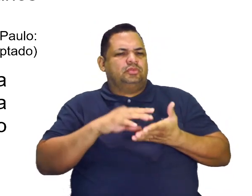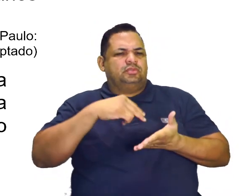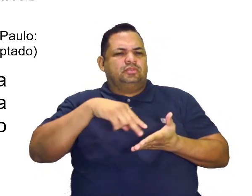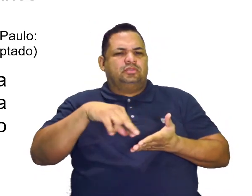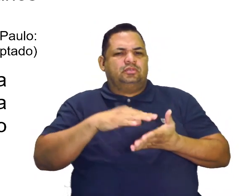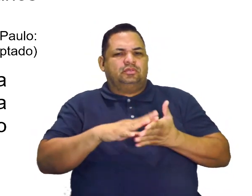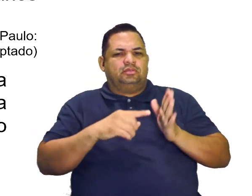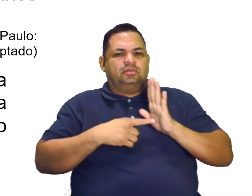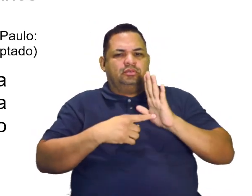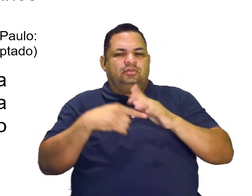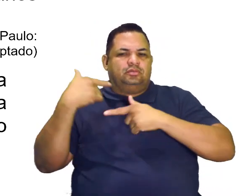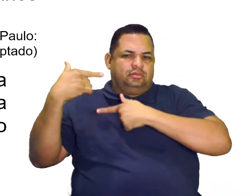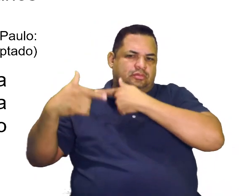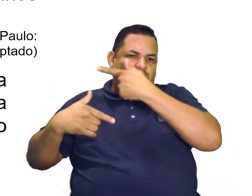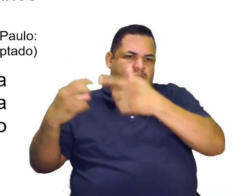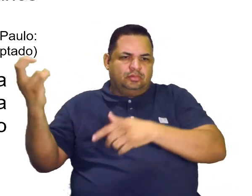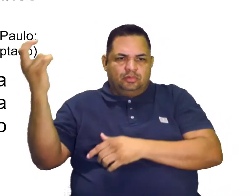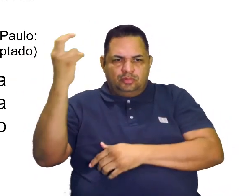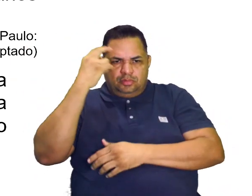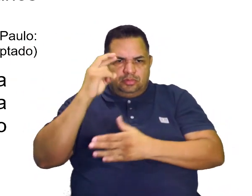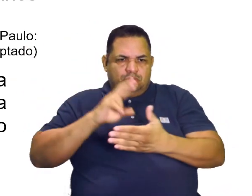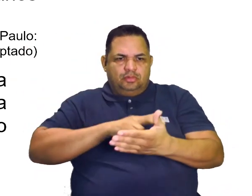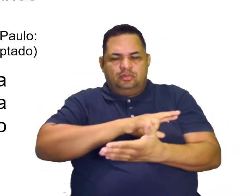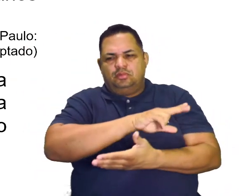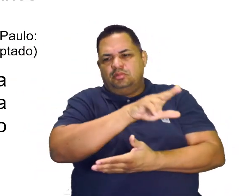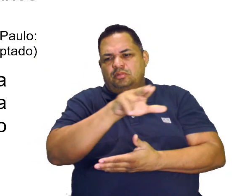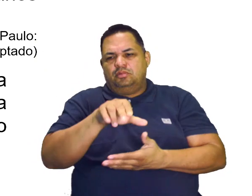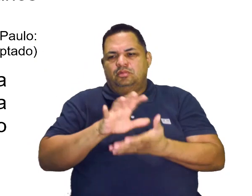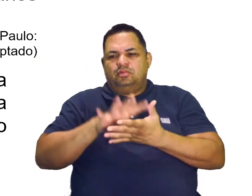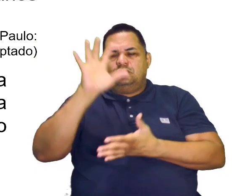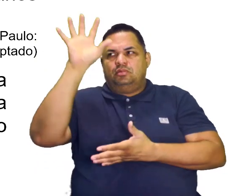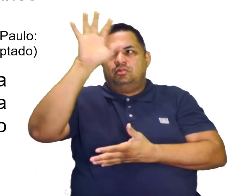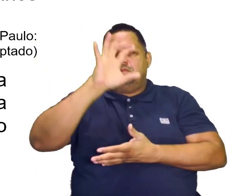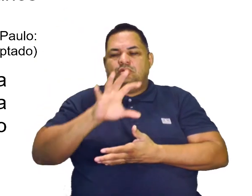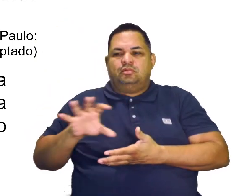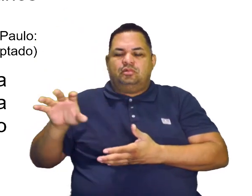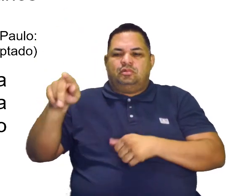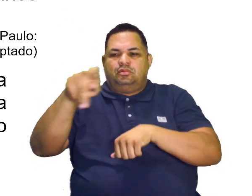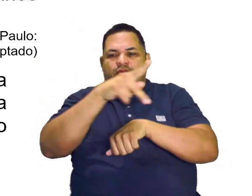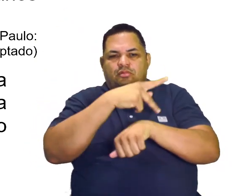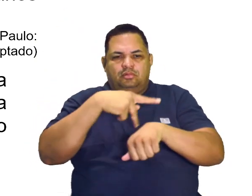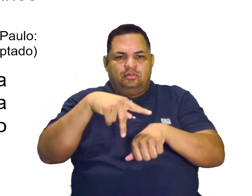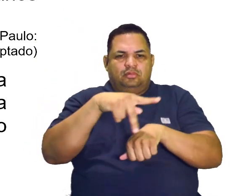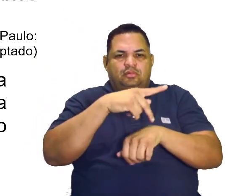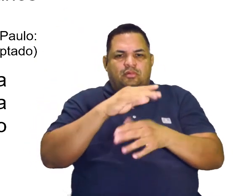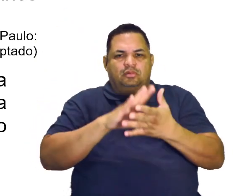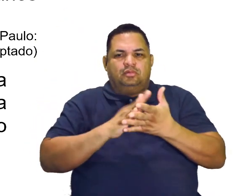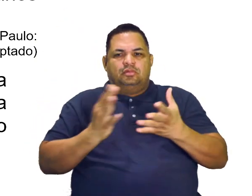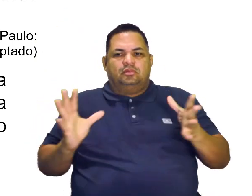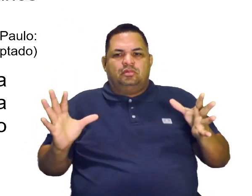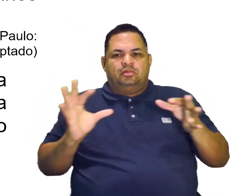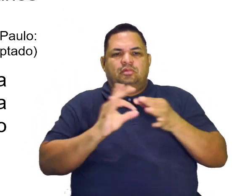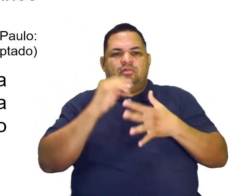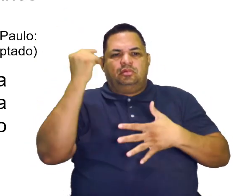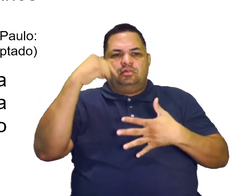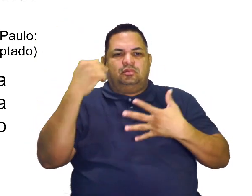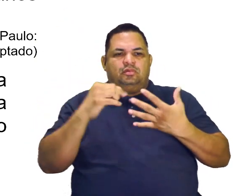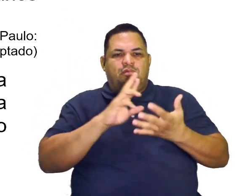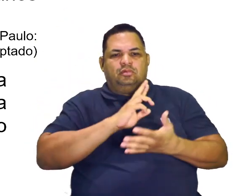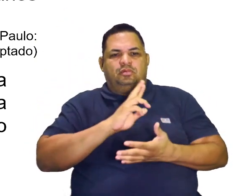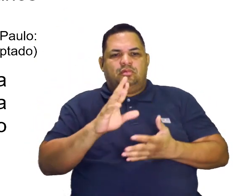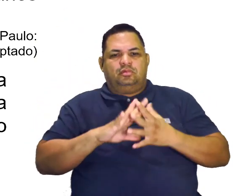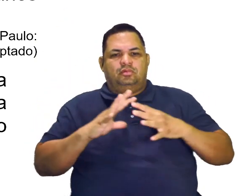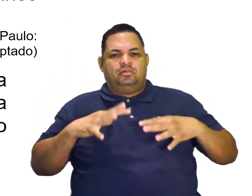danças, que representam as tradições e a cultura de várias regiões do país. Estão ligadas aos